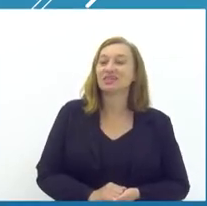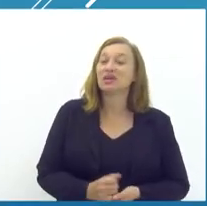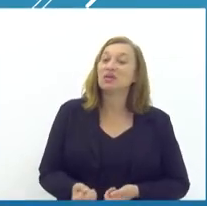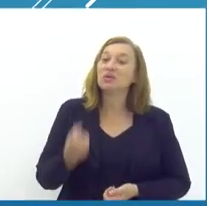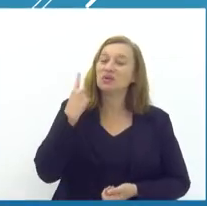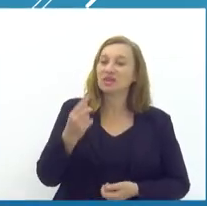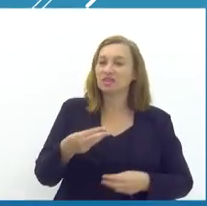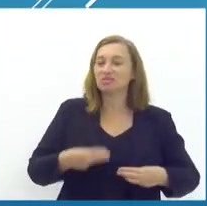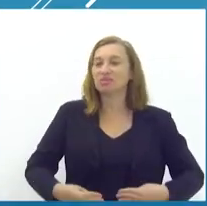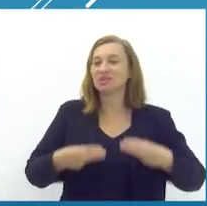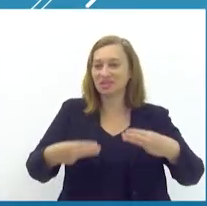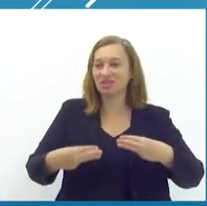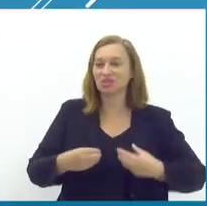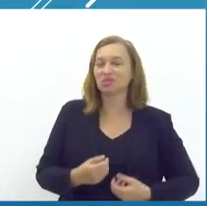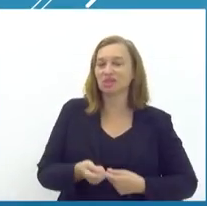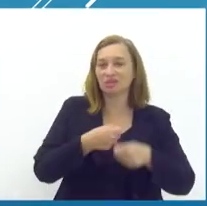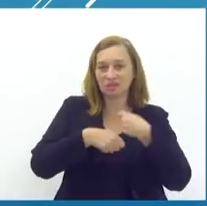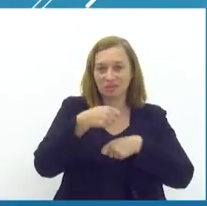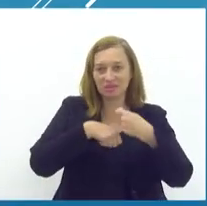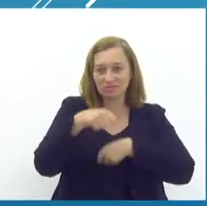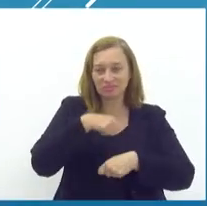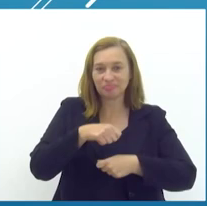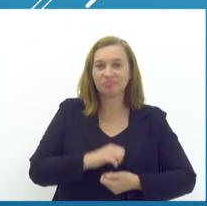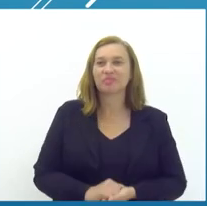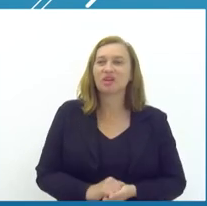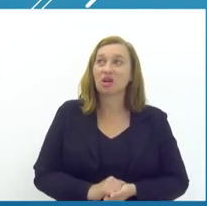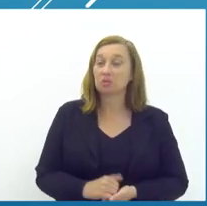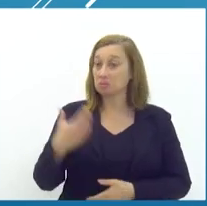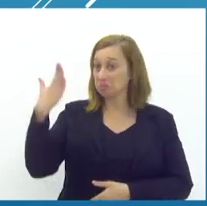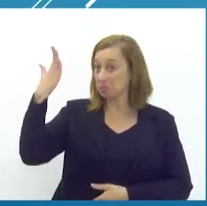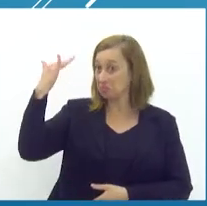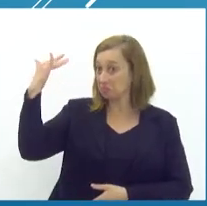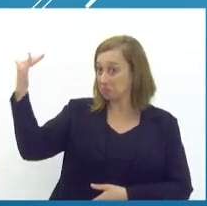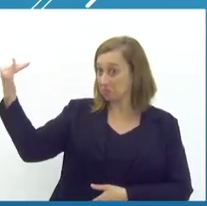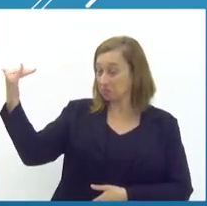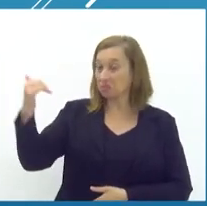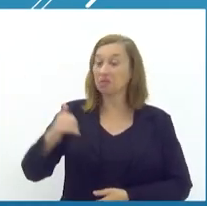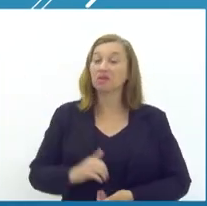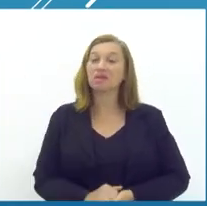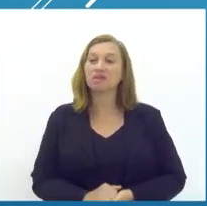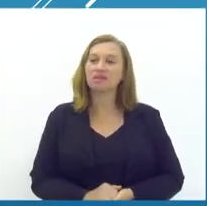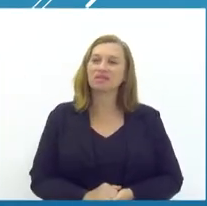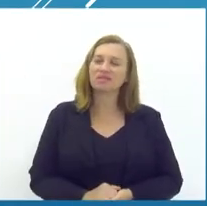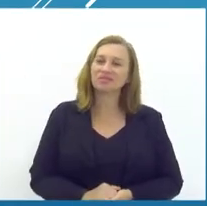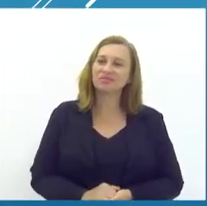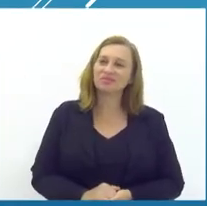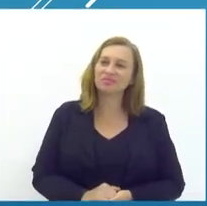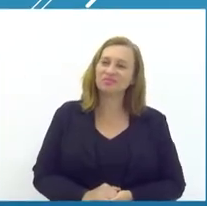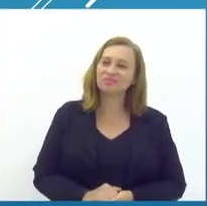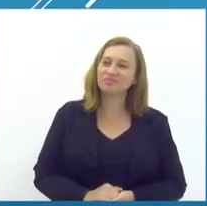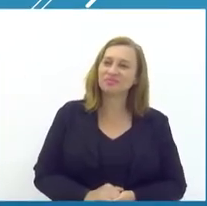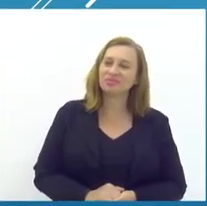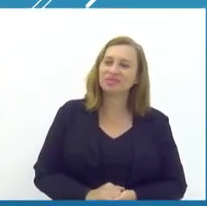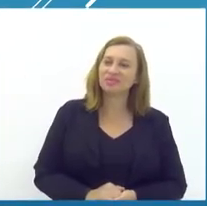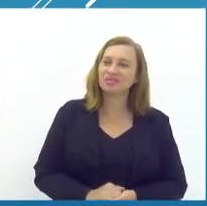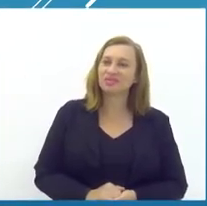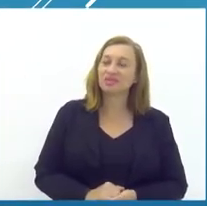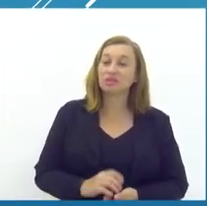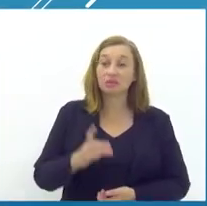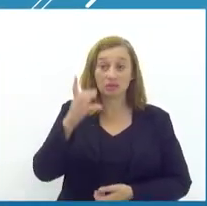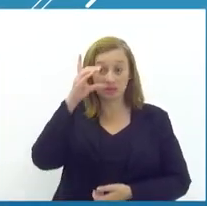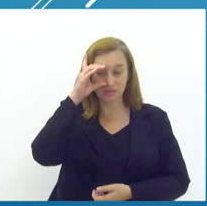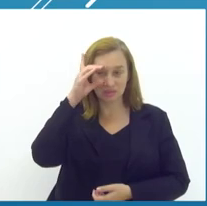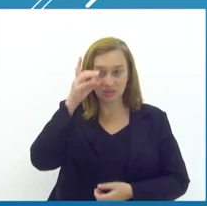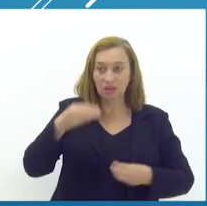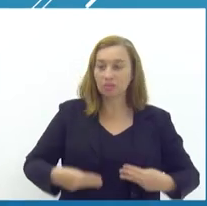ex-ministro suposto intelectual não sei se ele é mas parece que não tem nenhum livro escrito o mistério da comunista da